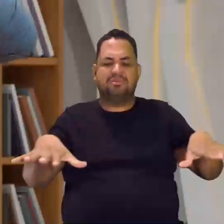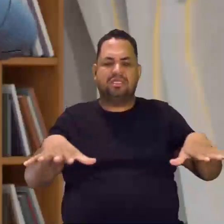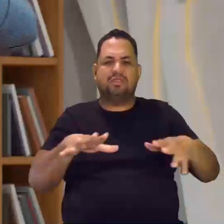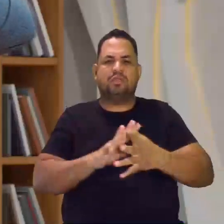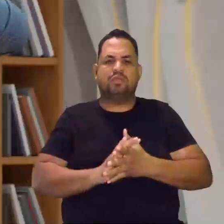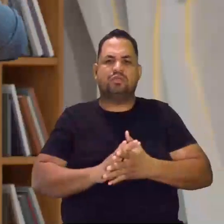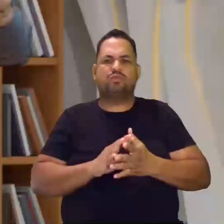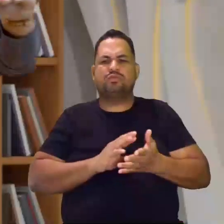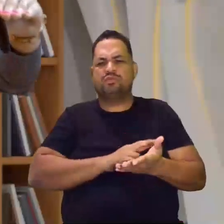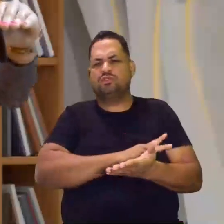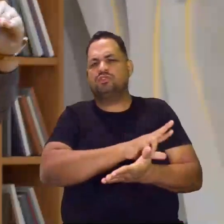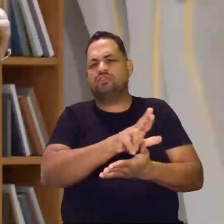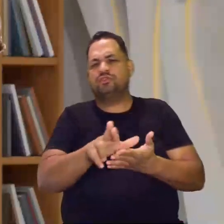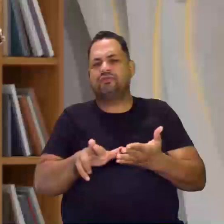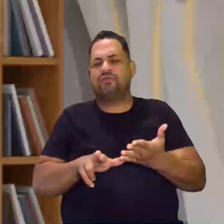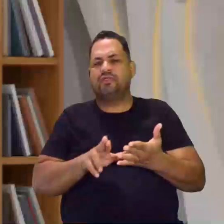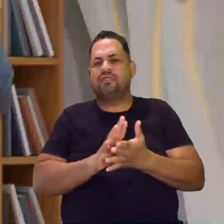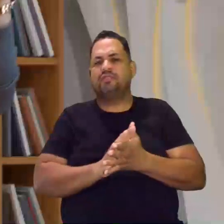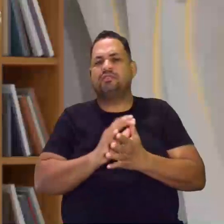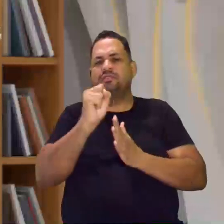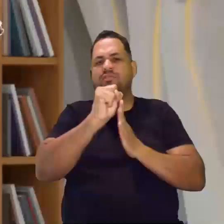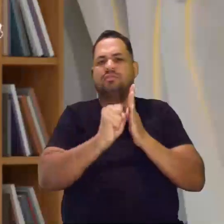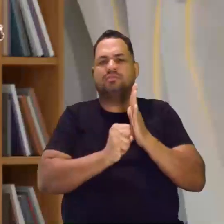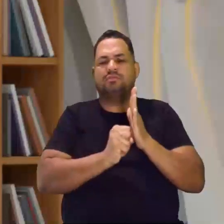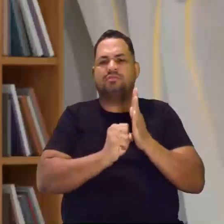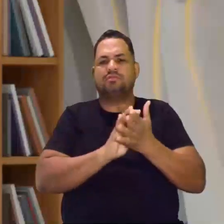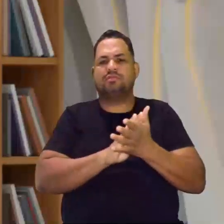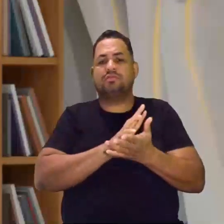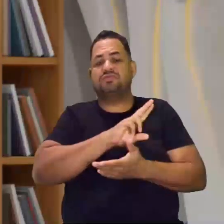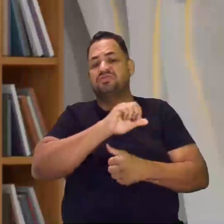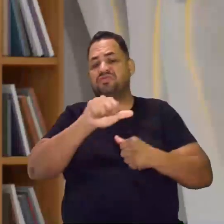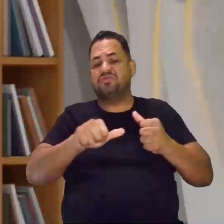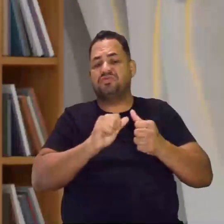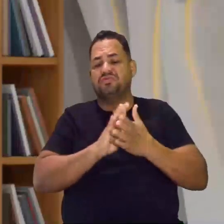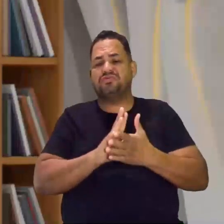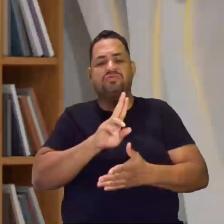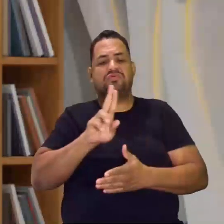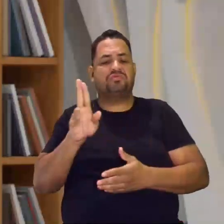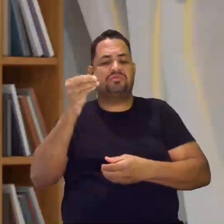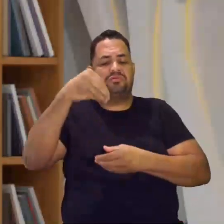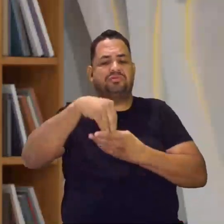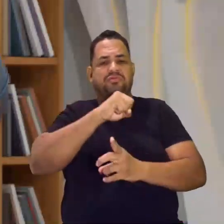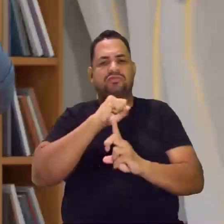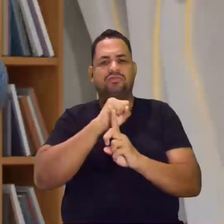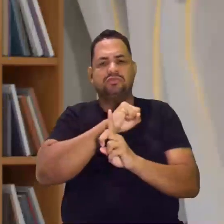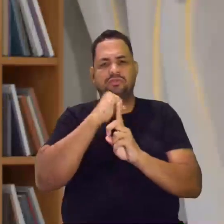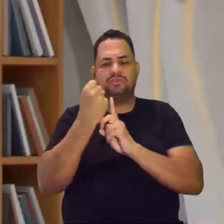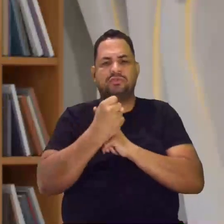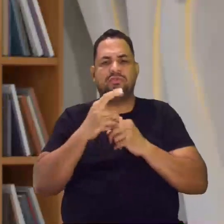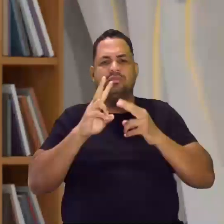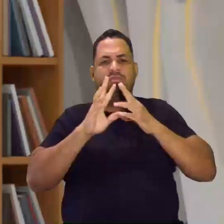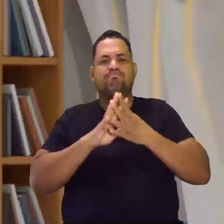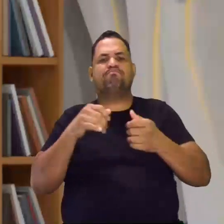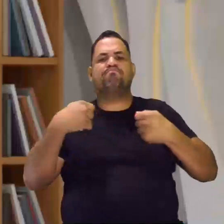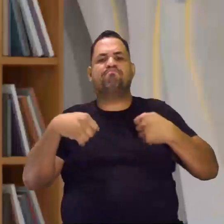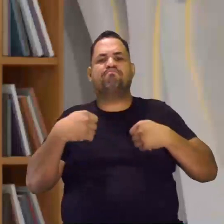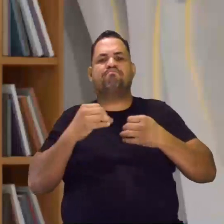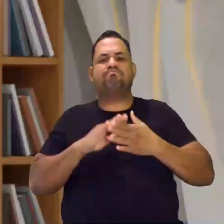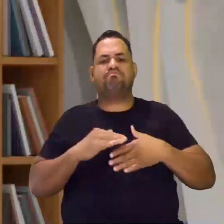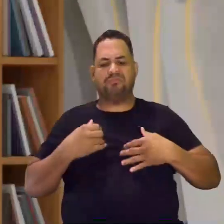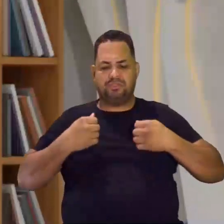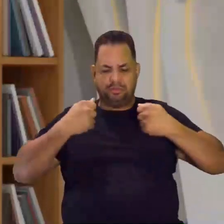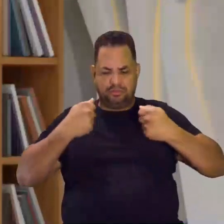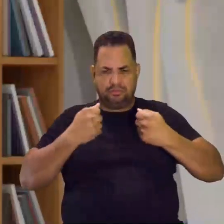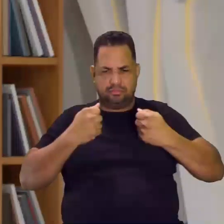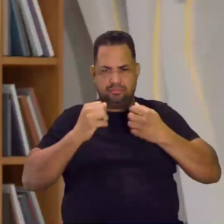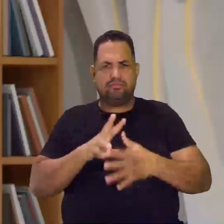hoje a gente vê aí, ela só mudou de nome dentro da nossa sociedade, né? Então, a gente precisa ter, sim, essa postura